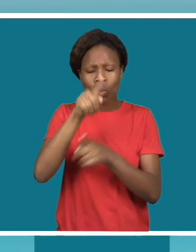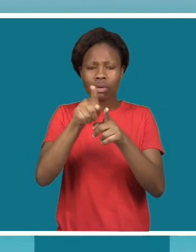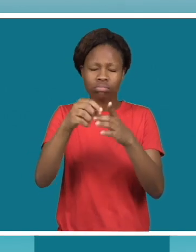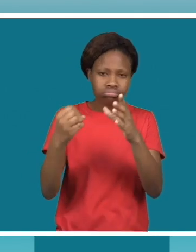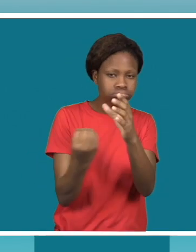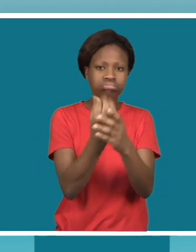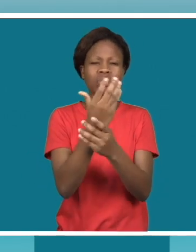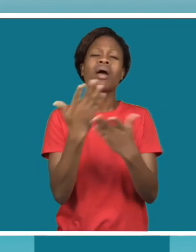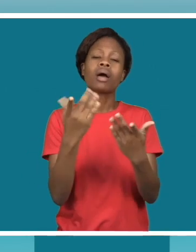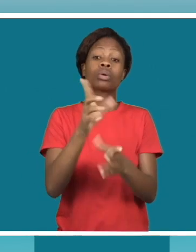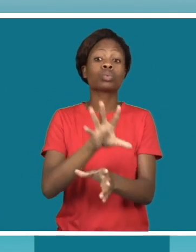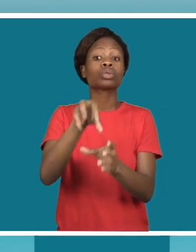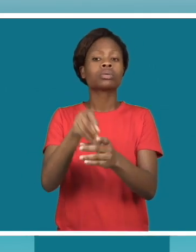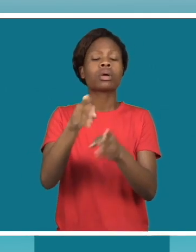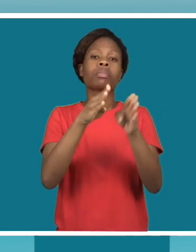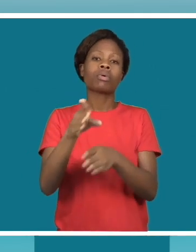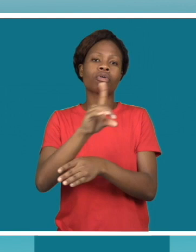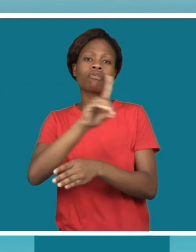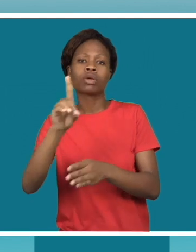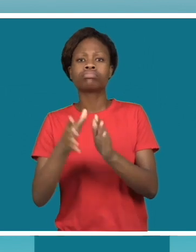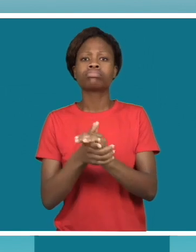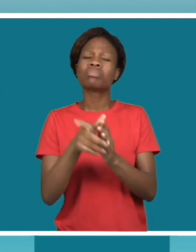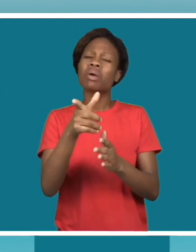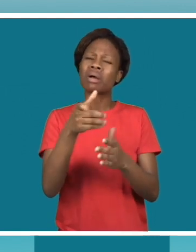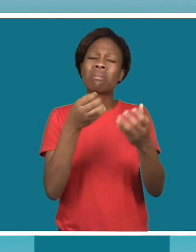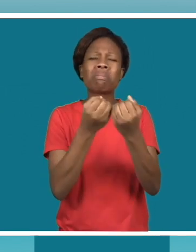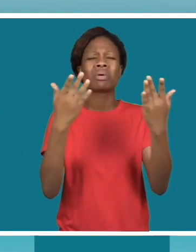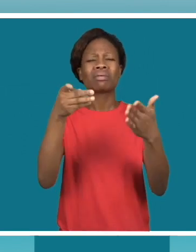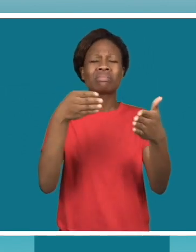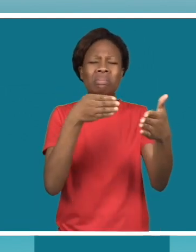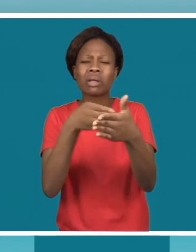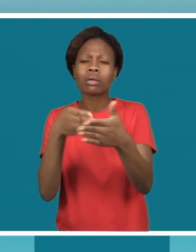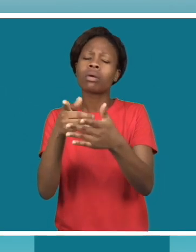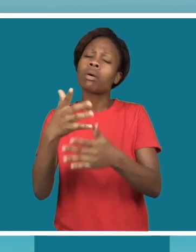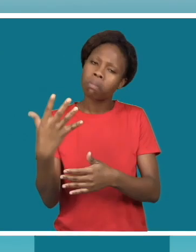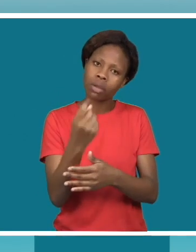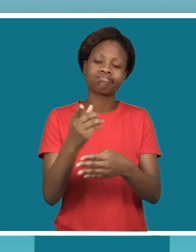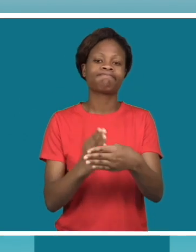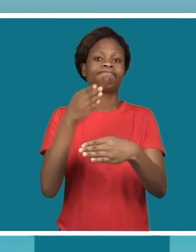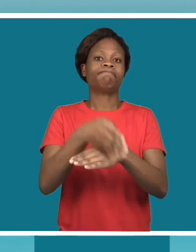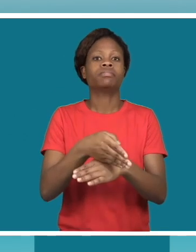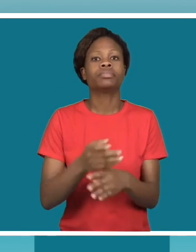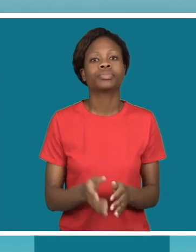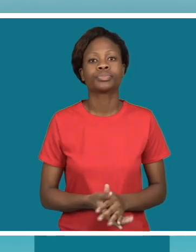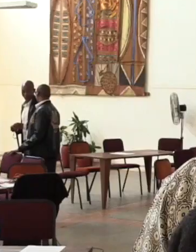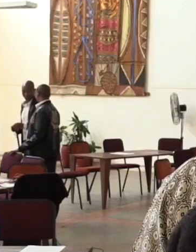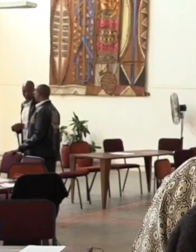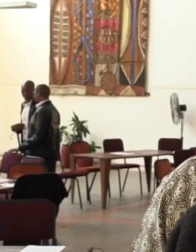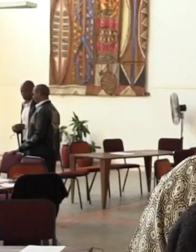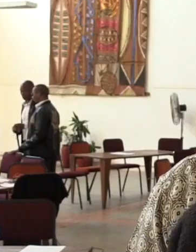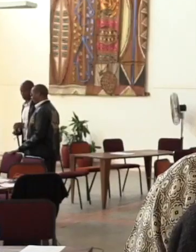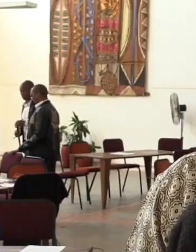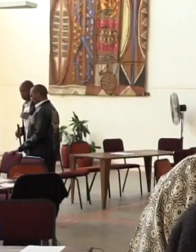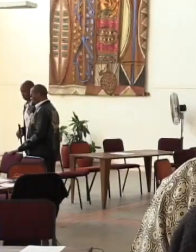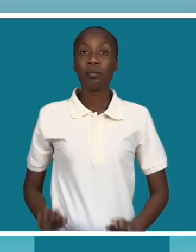criação de instrumentos que regulam a inclusão desta camada social na educação, muitas barreiras podem